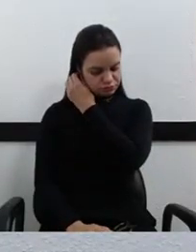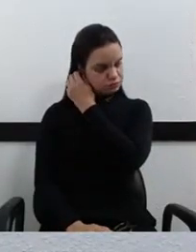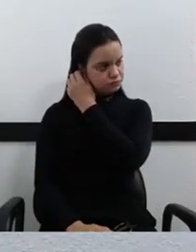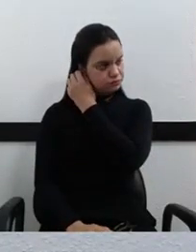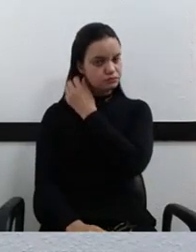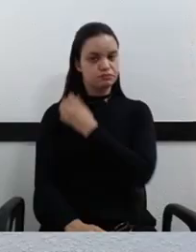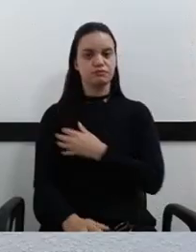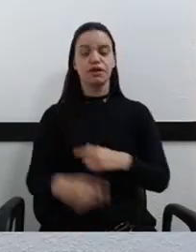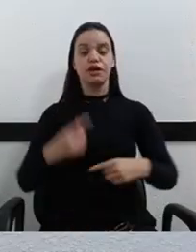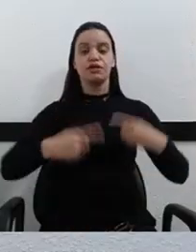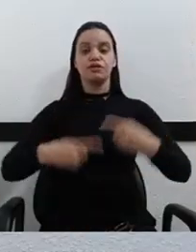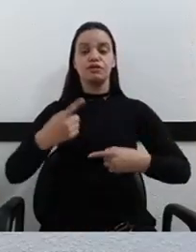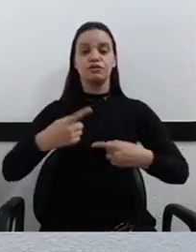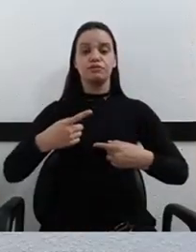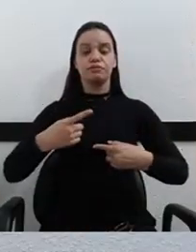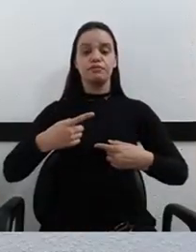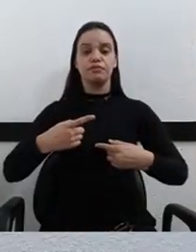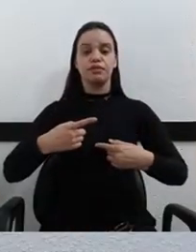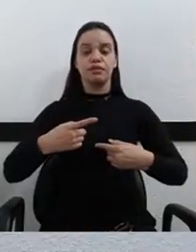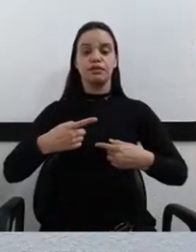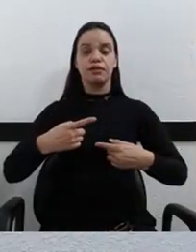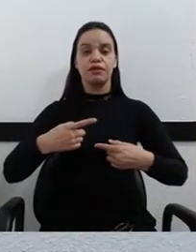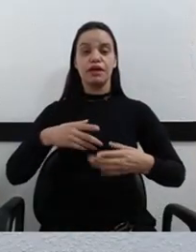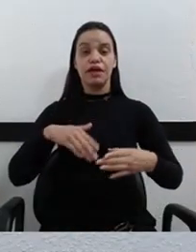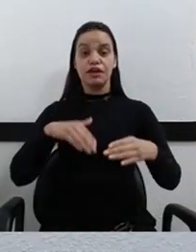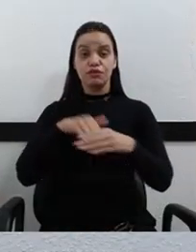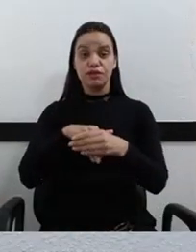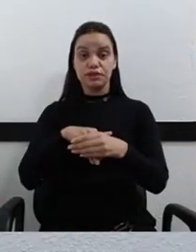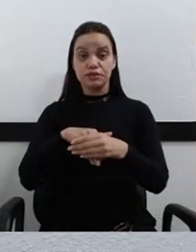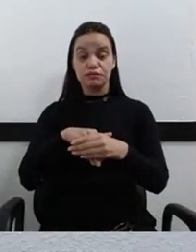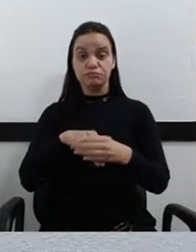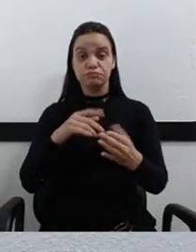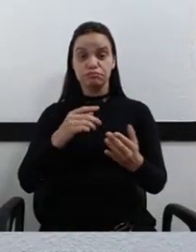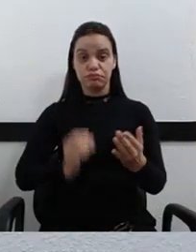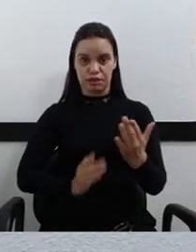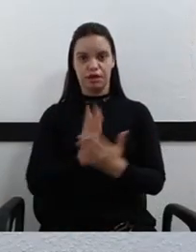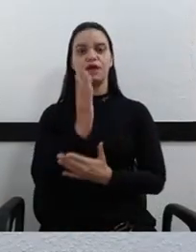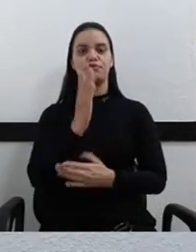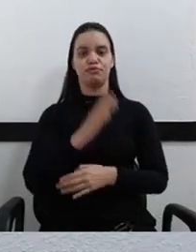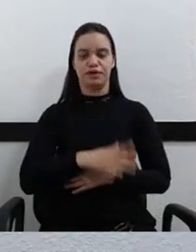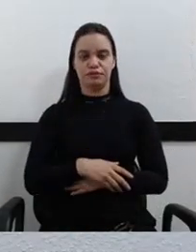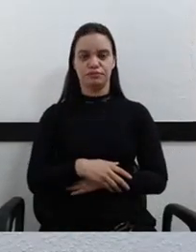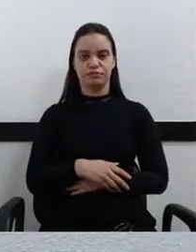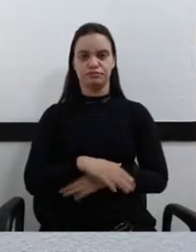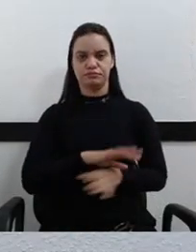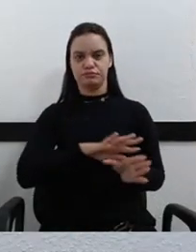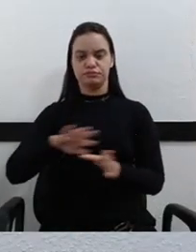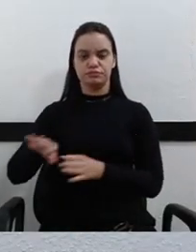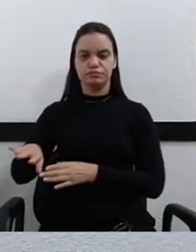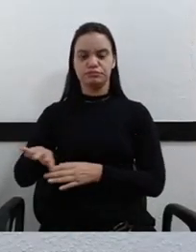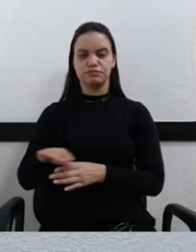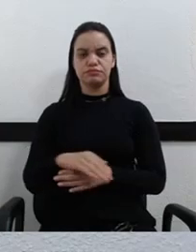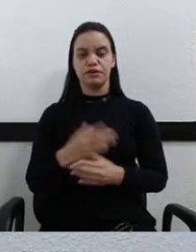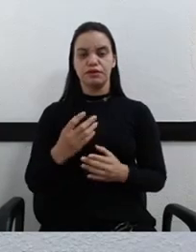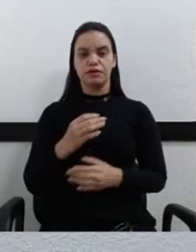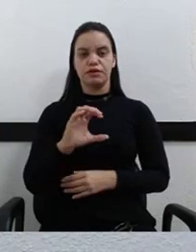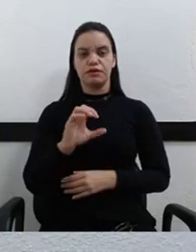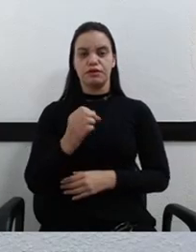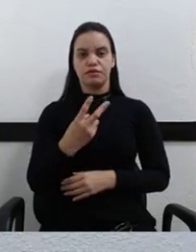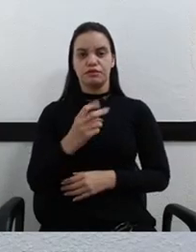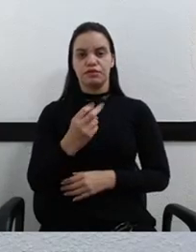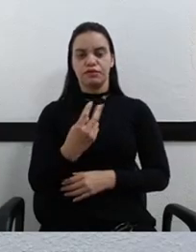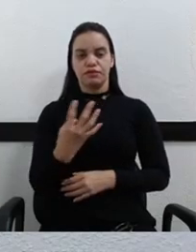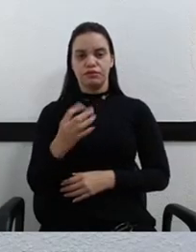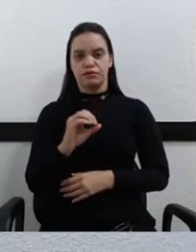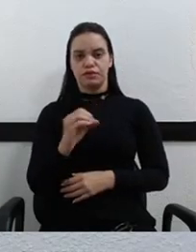Em discussão? Em votação, os que concordam permaneçam como estão. Aprovado. Próximo processo, processo SEI